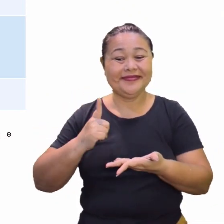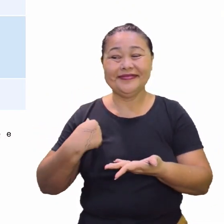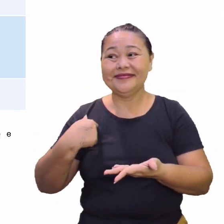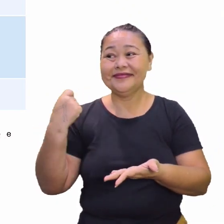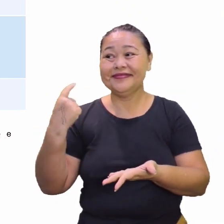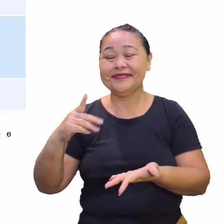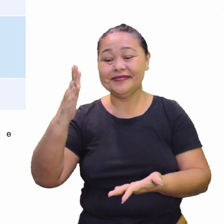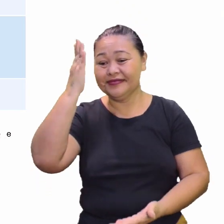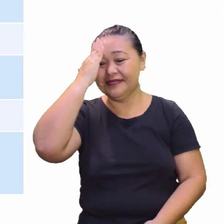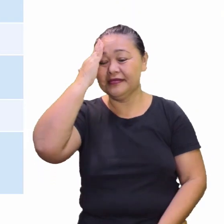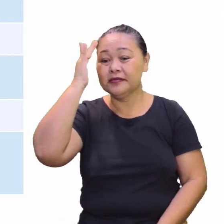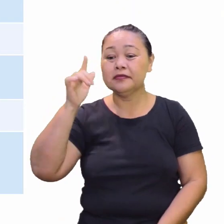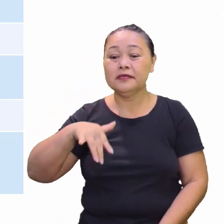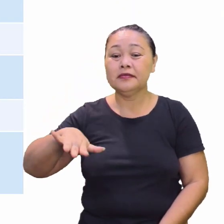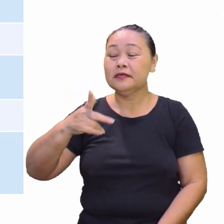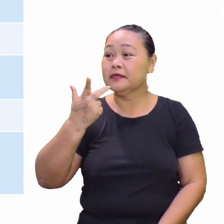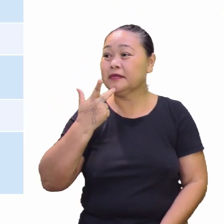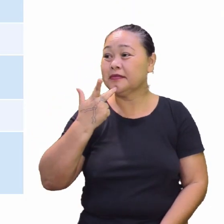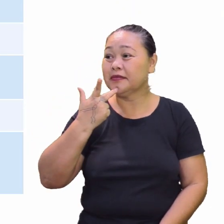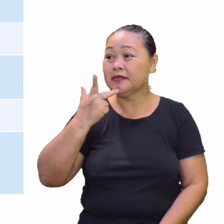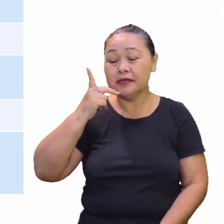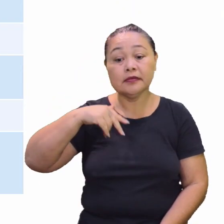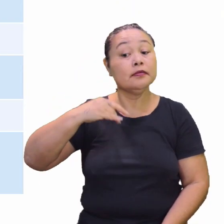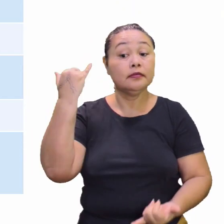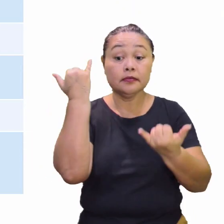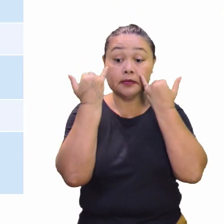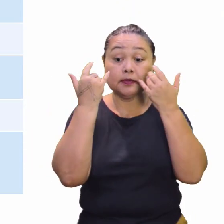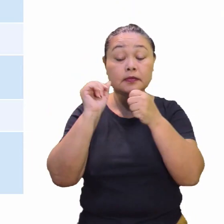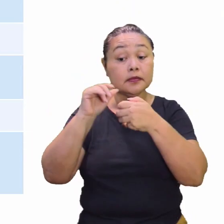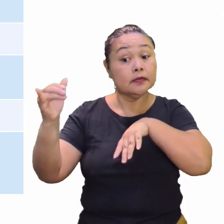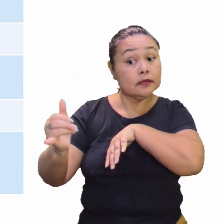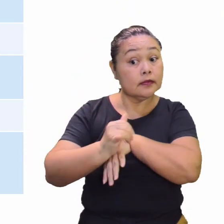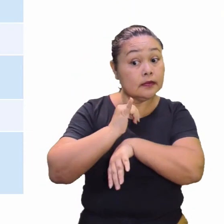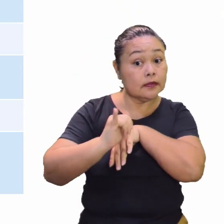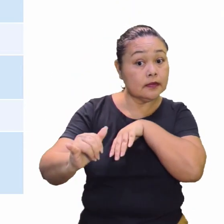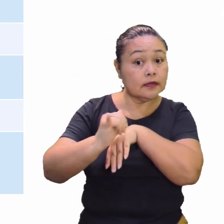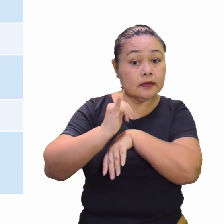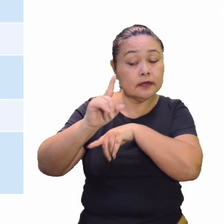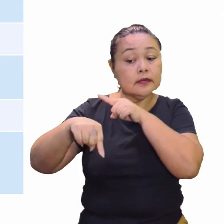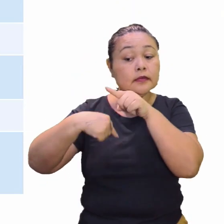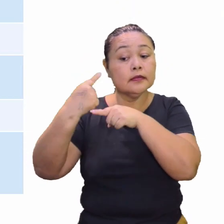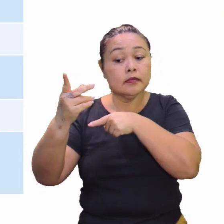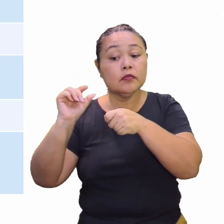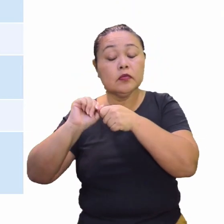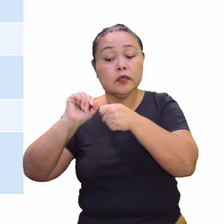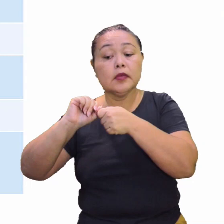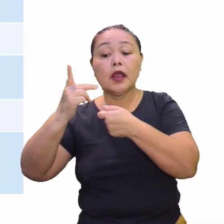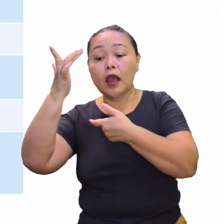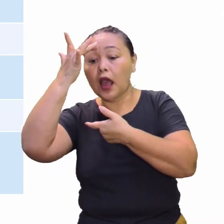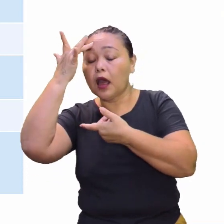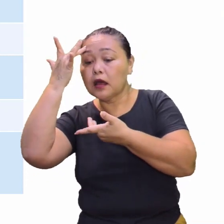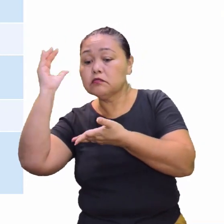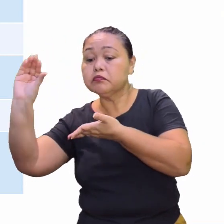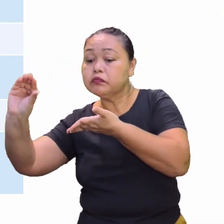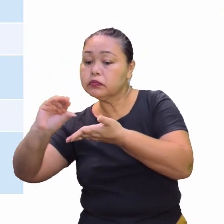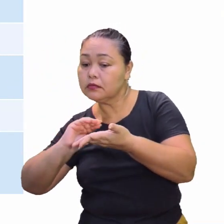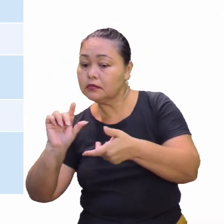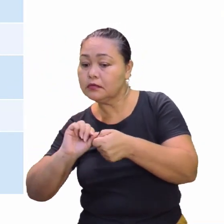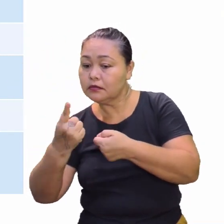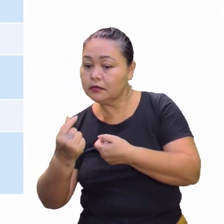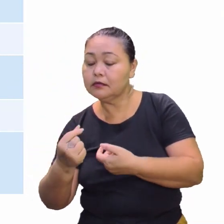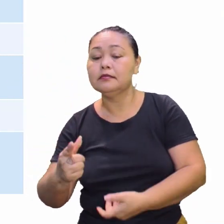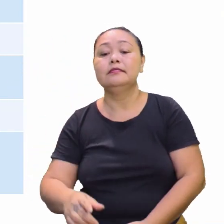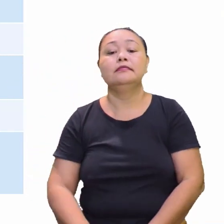Com certeza. Tu sabia que isso que você está passando aí são informações estratégicas Com certeza. para o empreendedor? Exatamente.